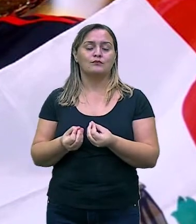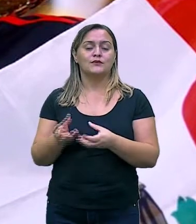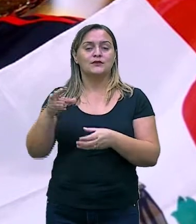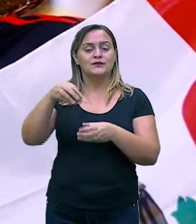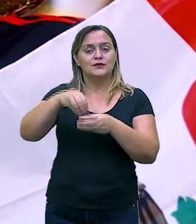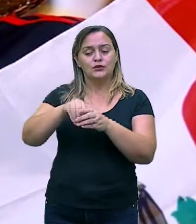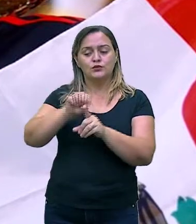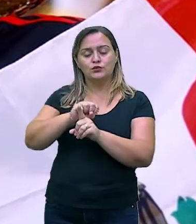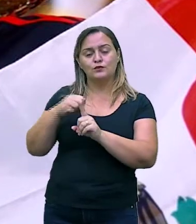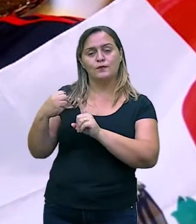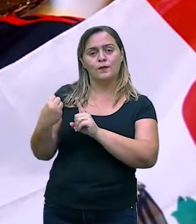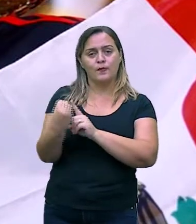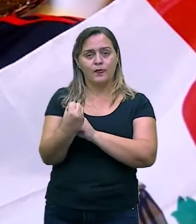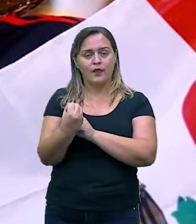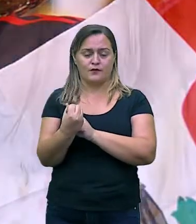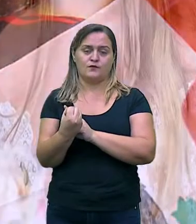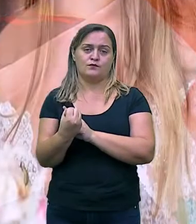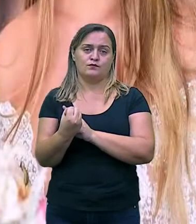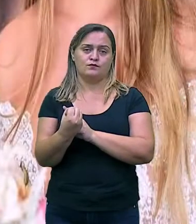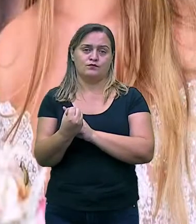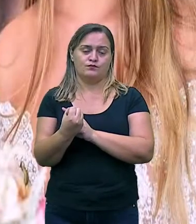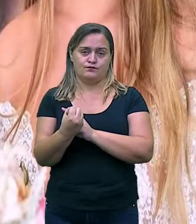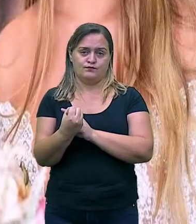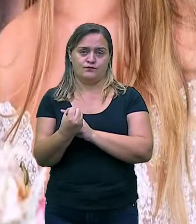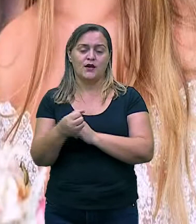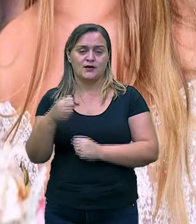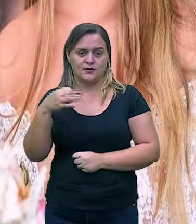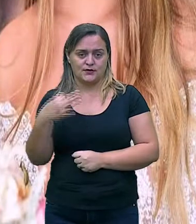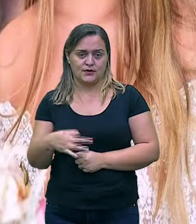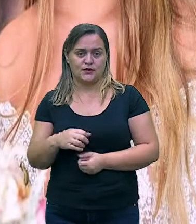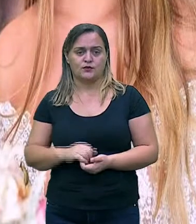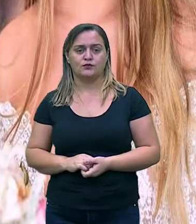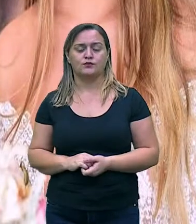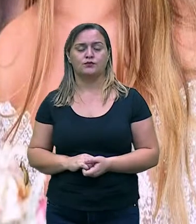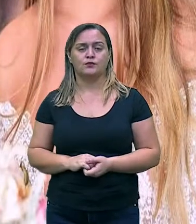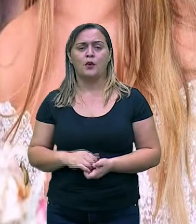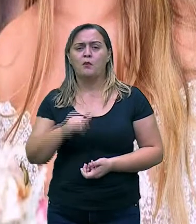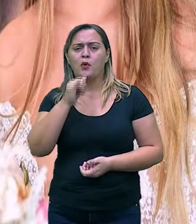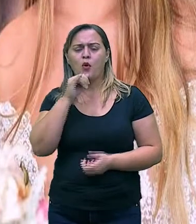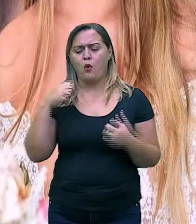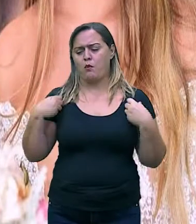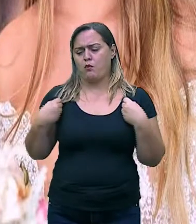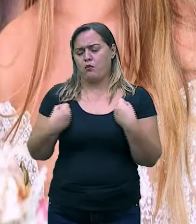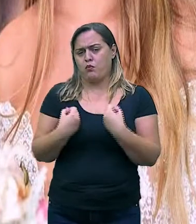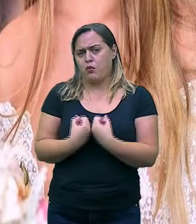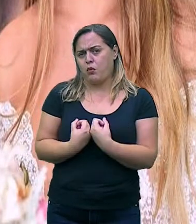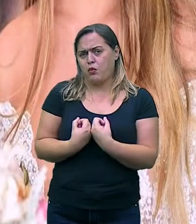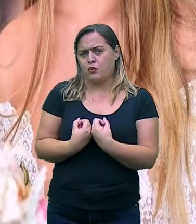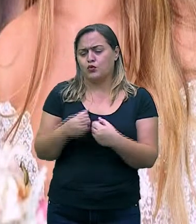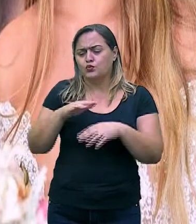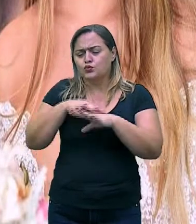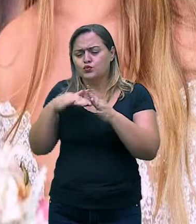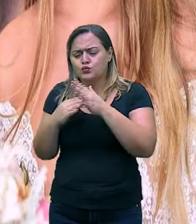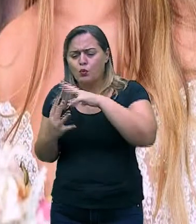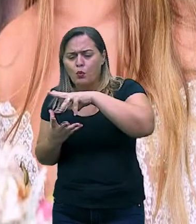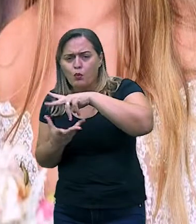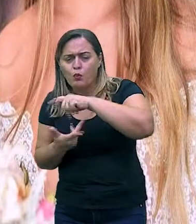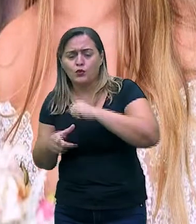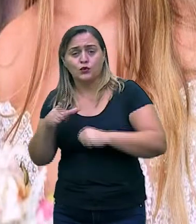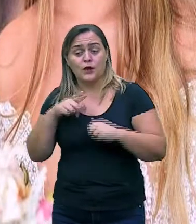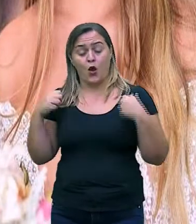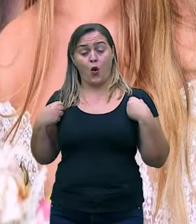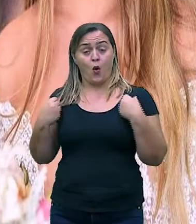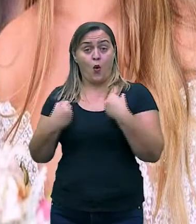grupo. No mundo todo, é comum haver roupas e enfeites reservados para ocasiões especiais, como